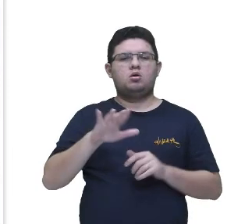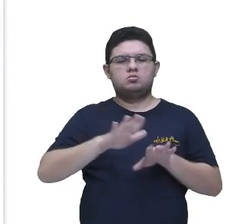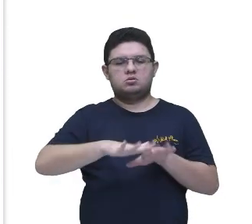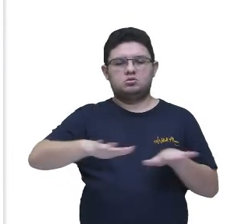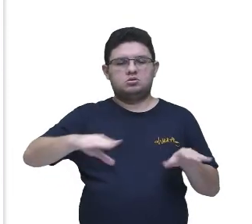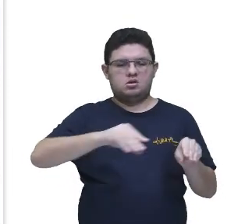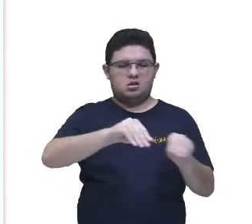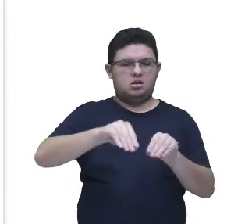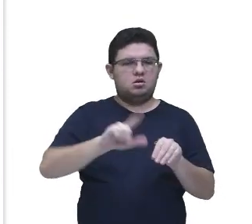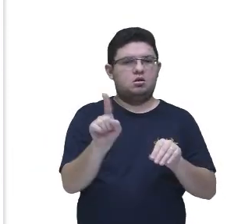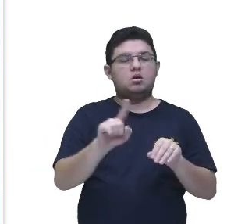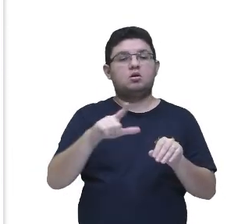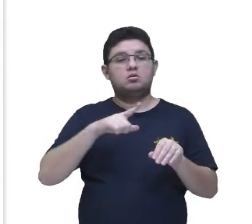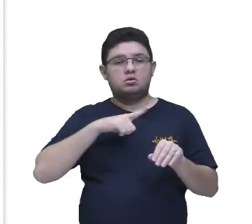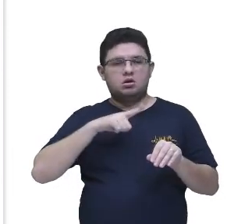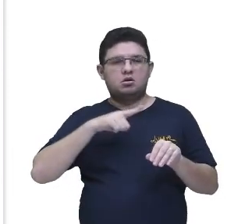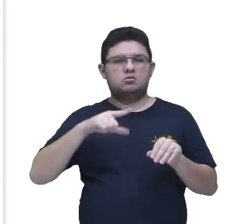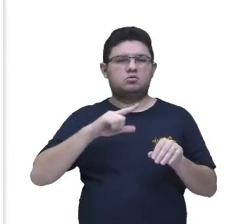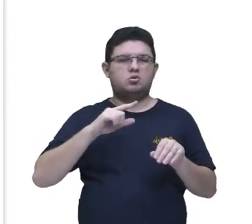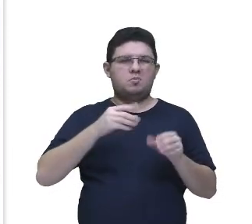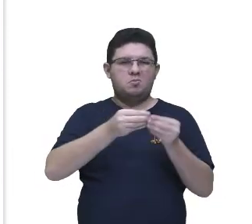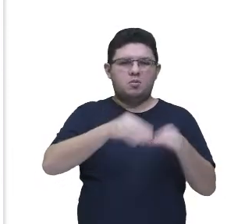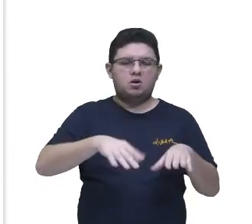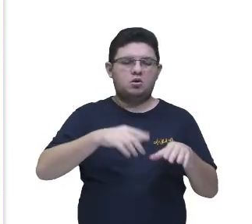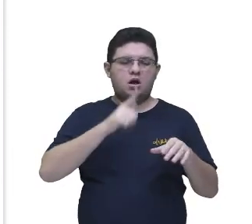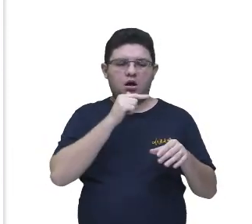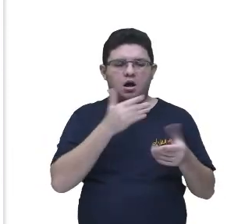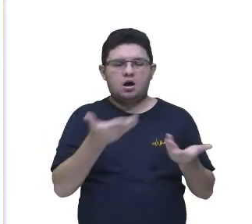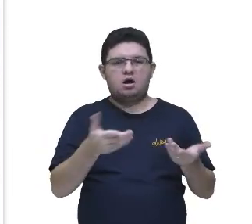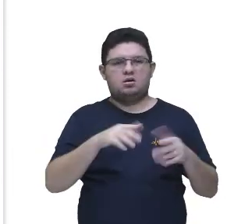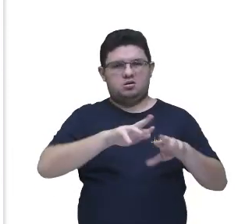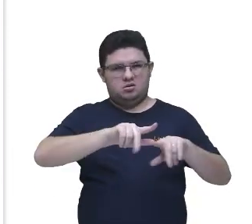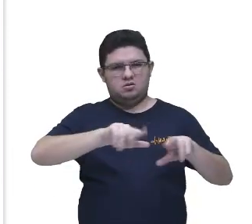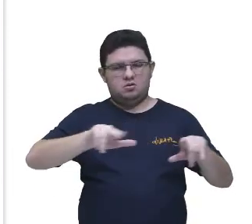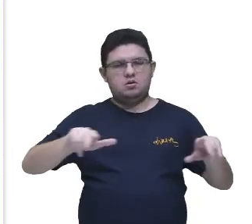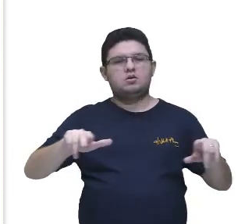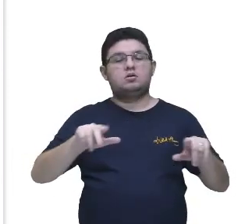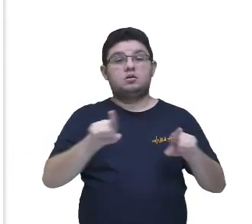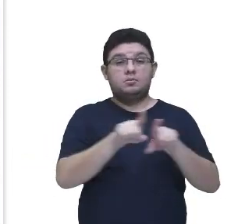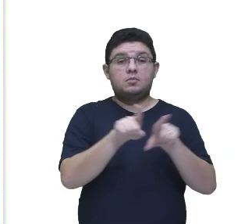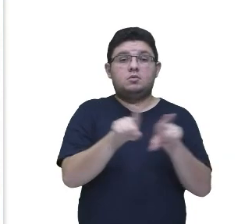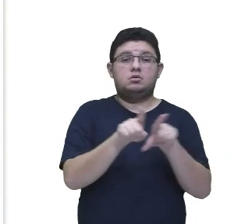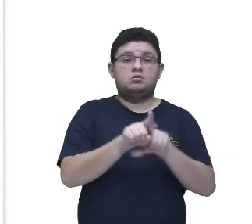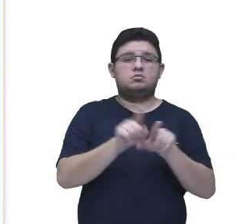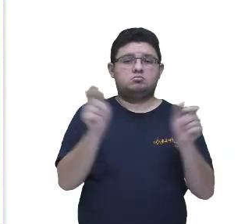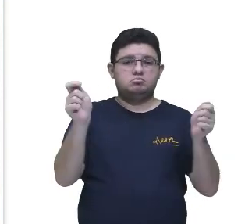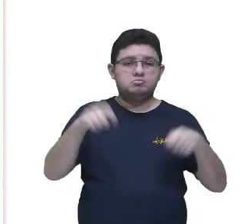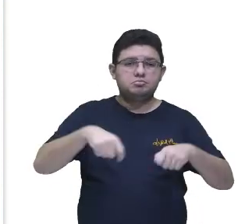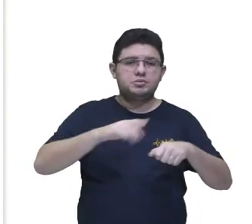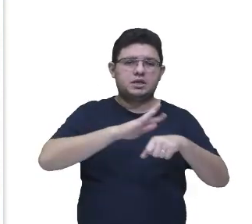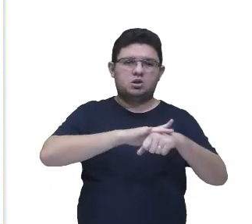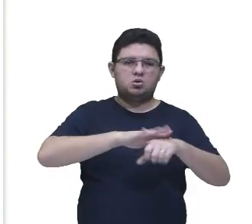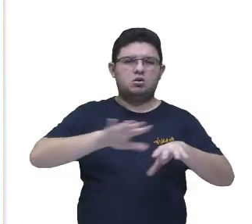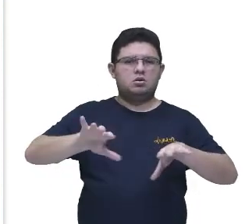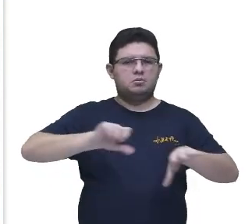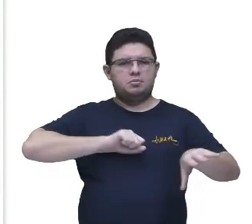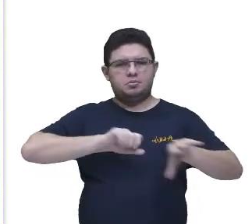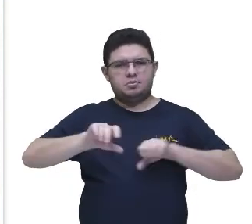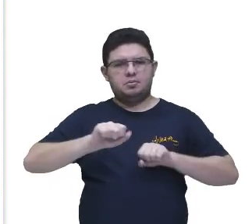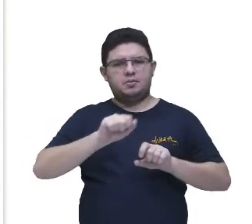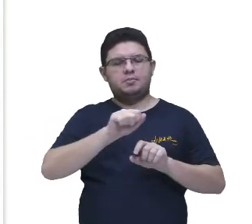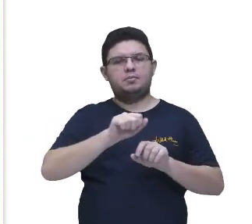ele vai acabar contaminando o solo, vai acabar contaminando a água e, por consequência, pode também trazer doenças para a nossa